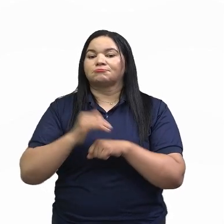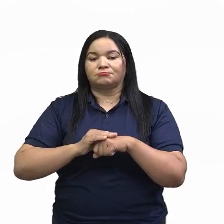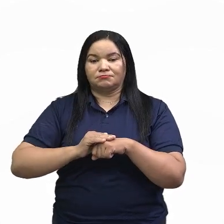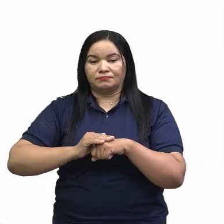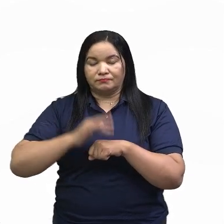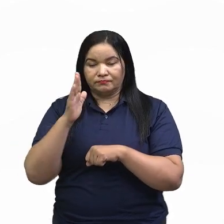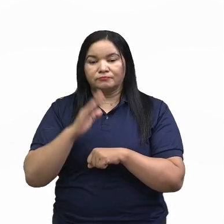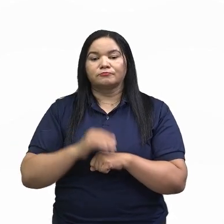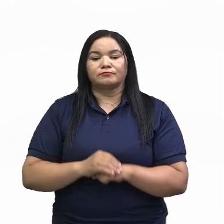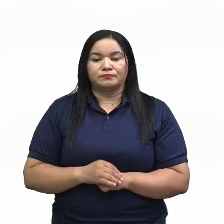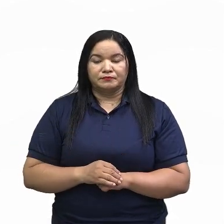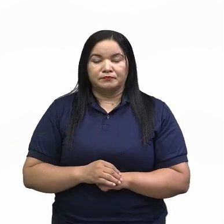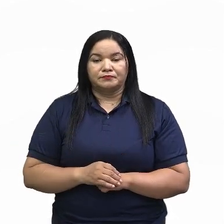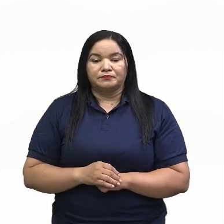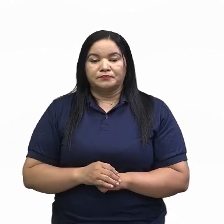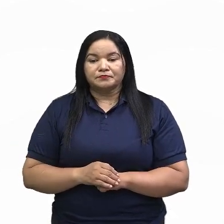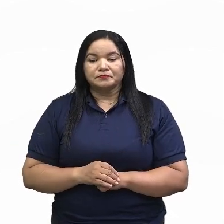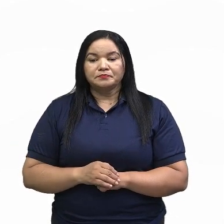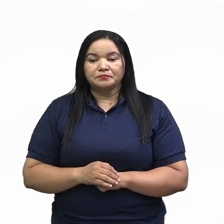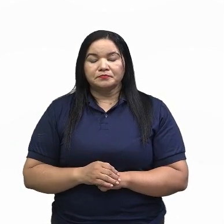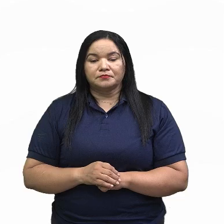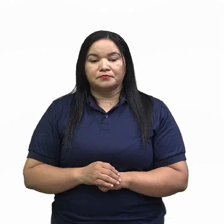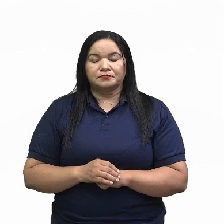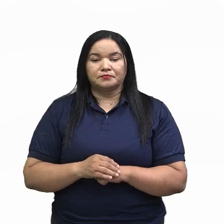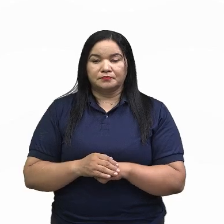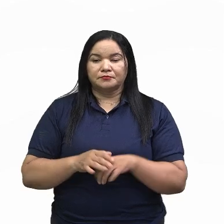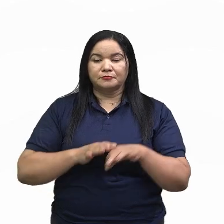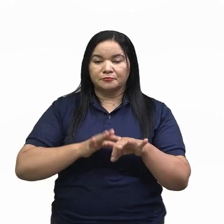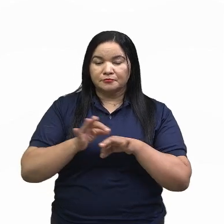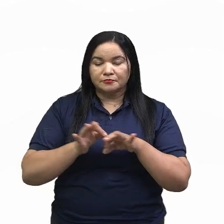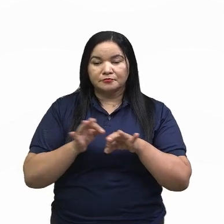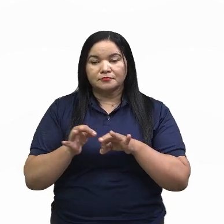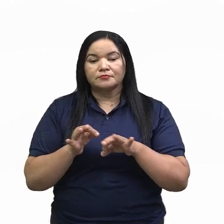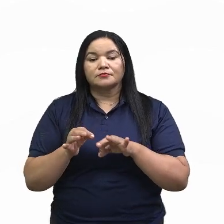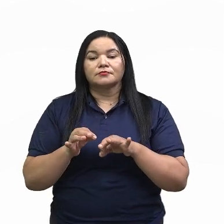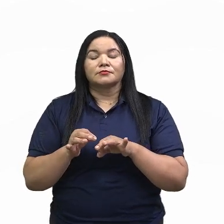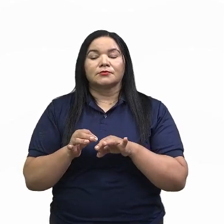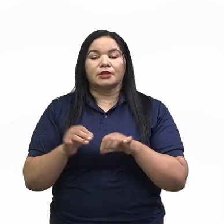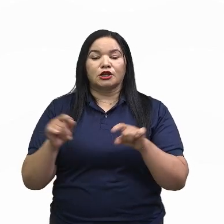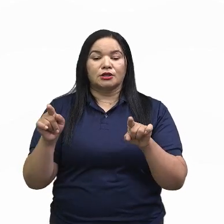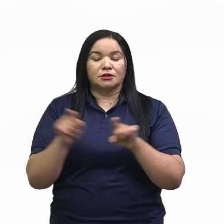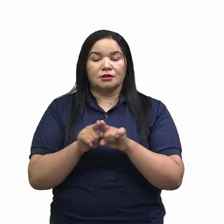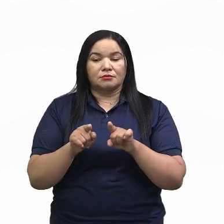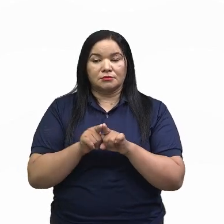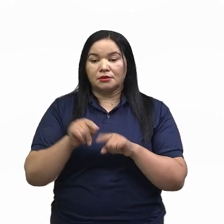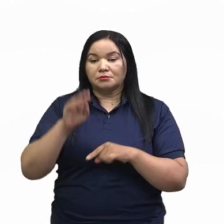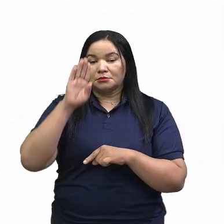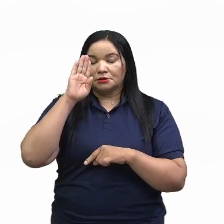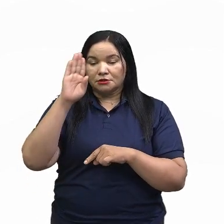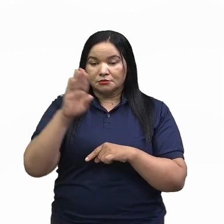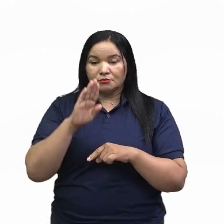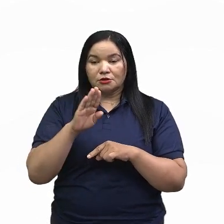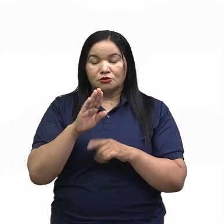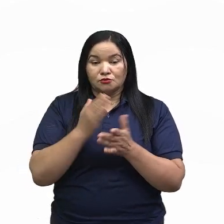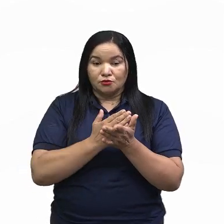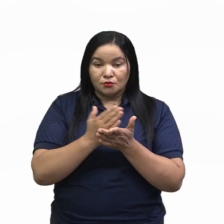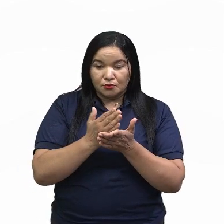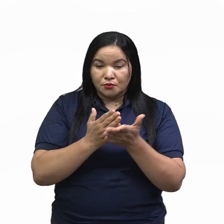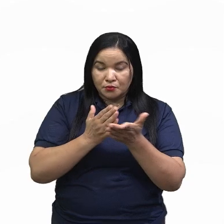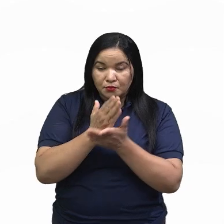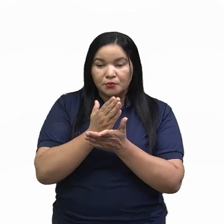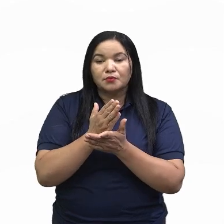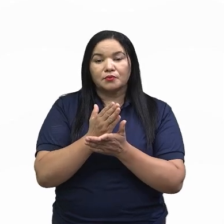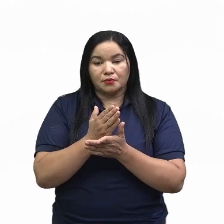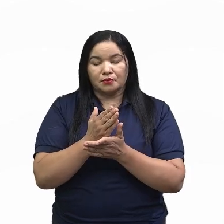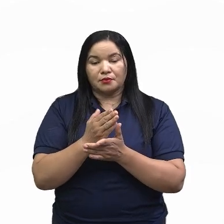importante, né, de ser pensado e principalmente, né, de ser instaurado. É